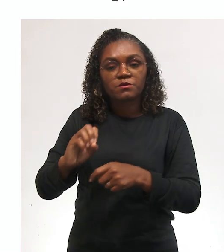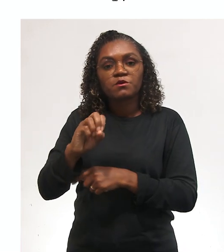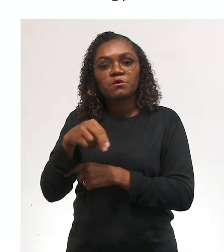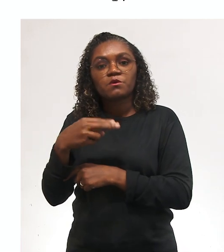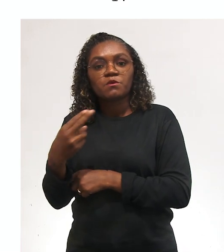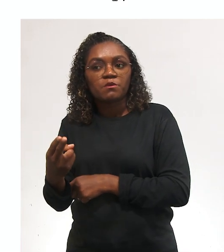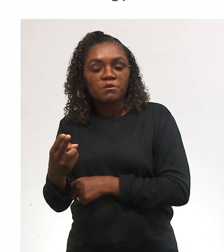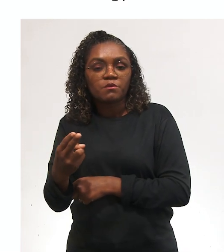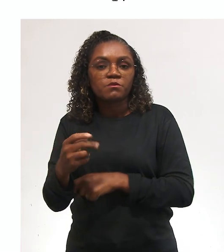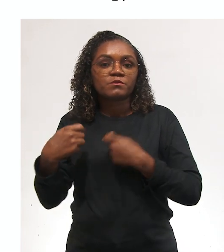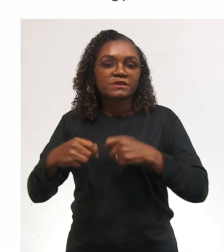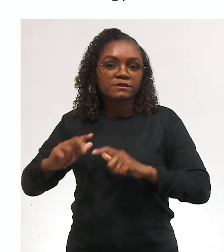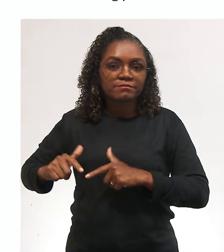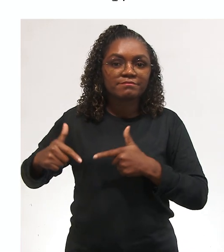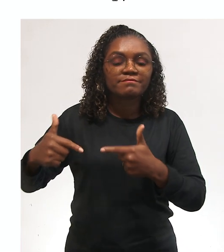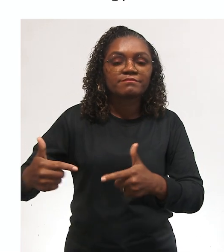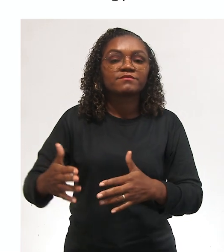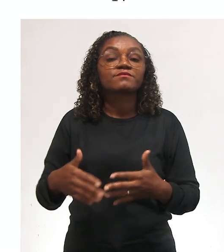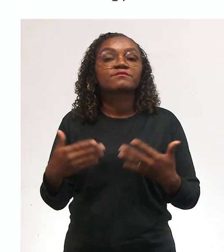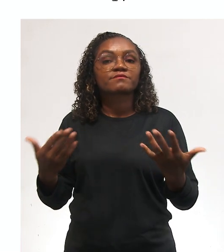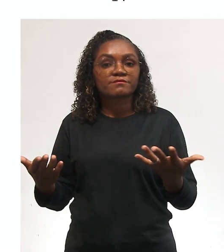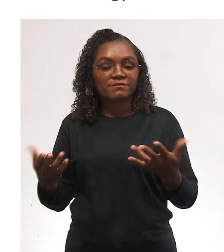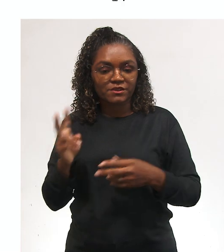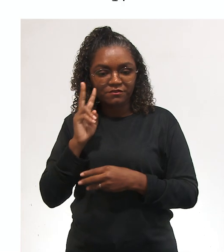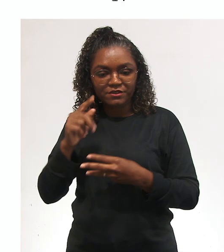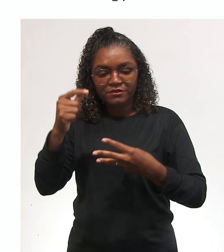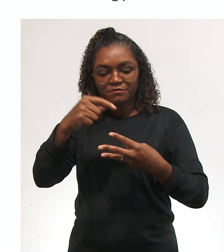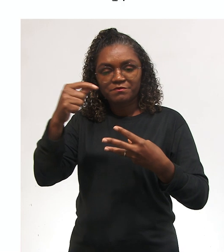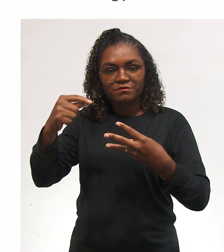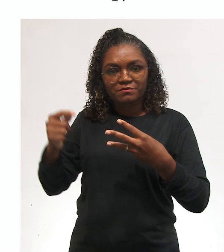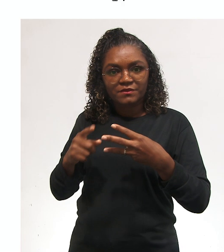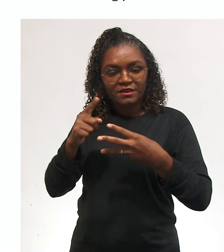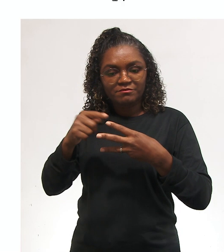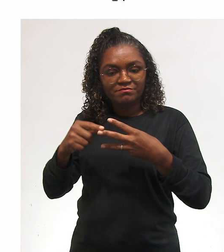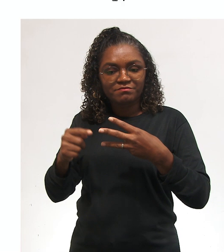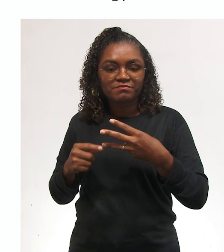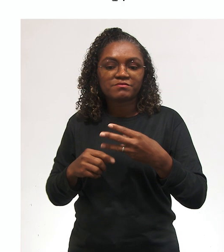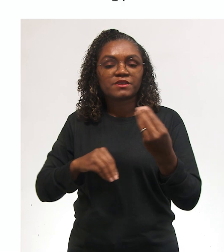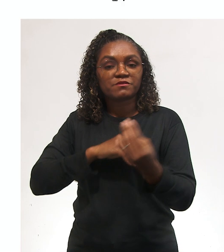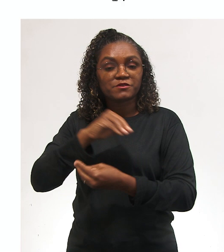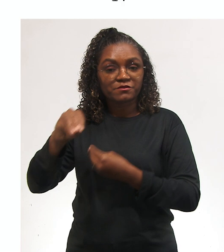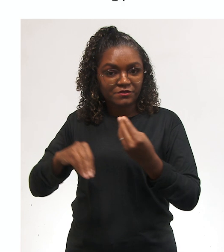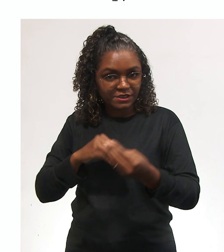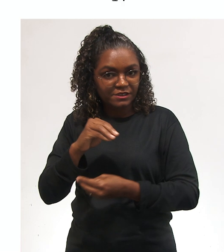ou pressa, ou disposição? Olha só, dos 3 fatores,